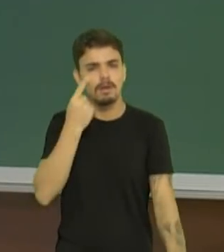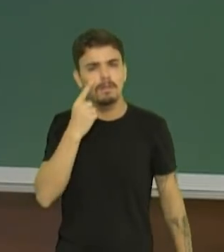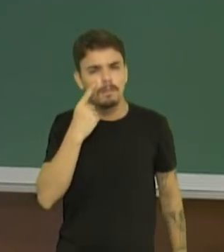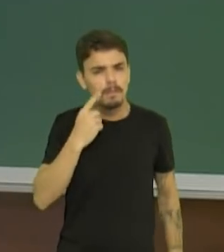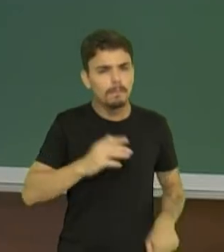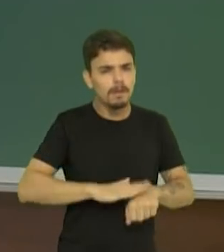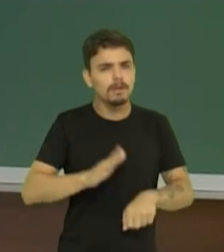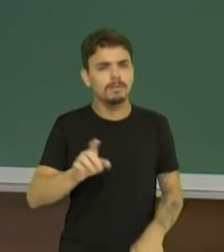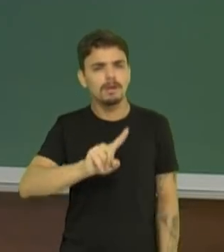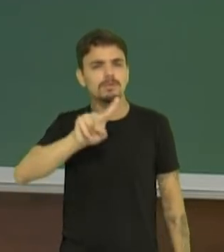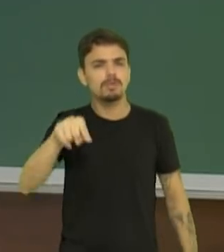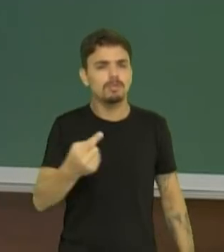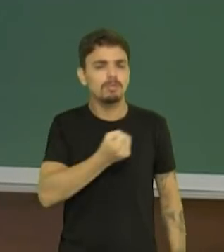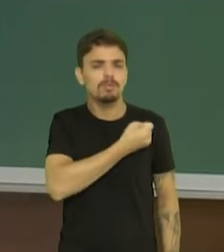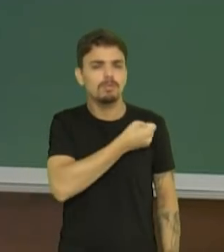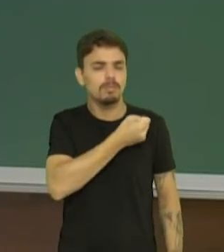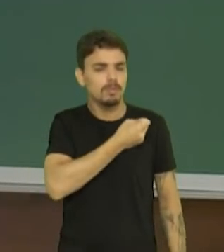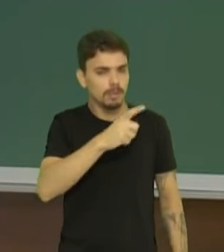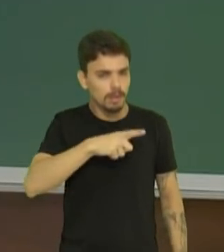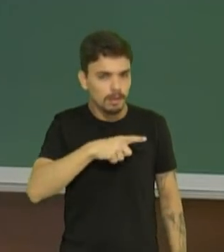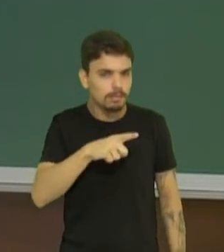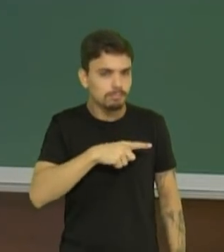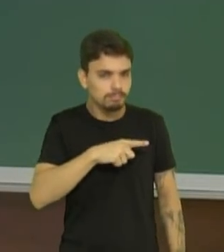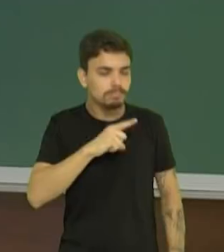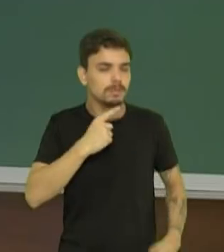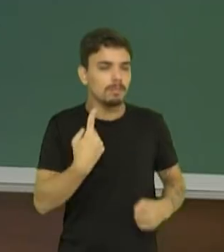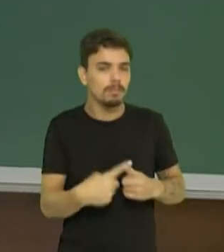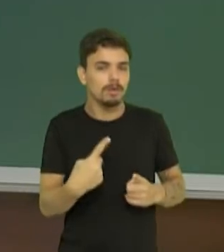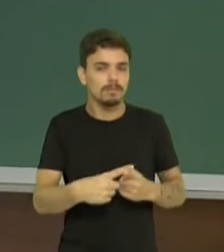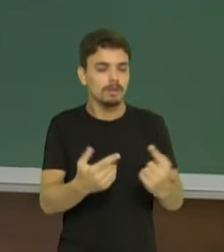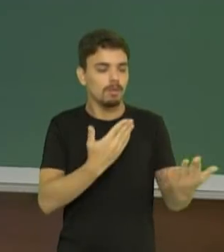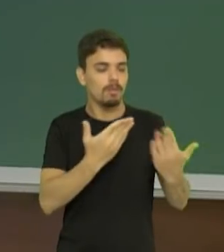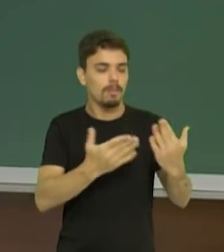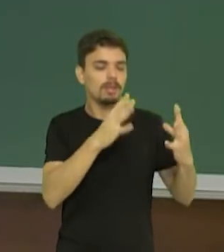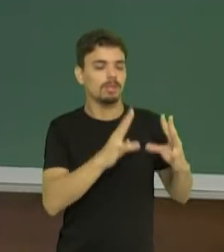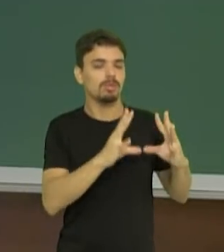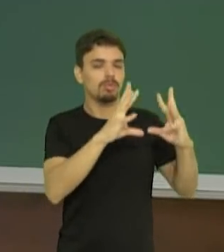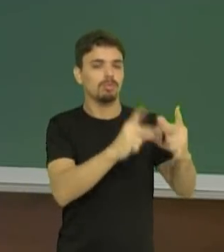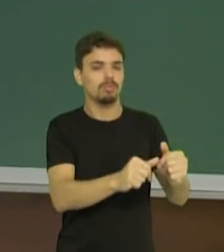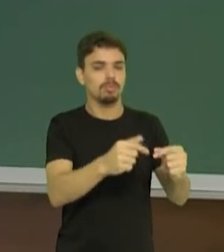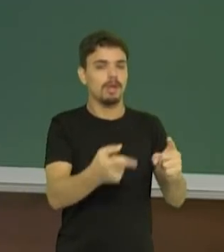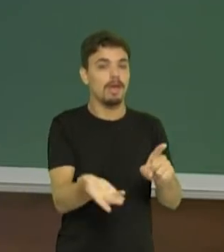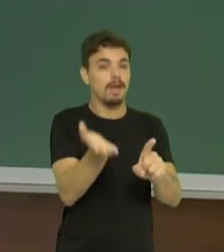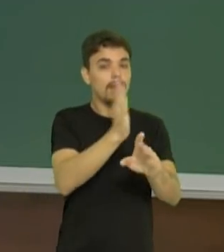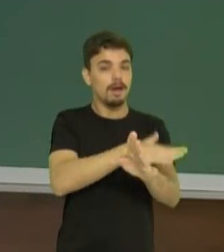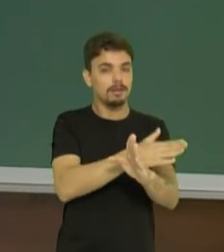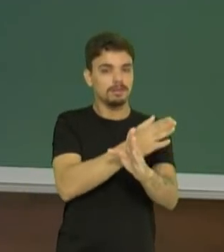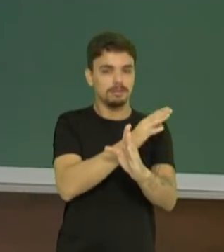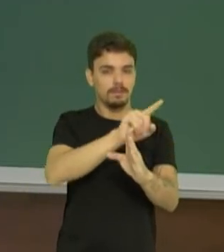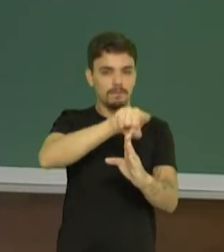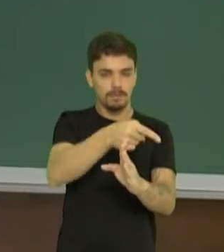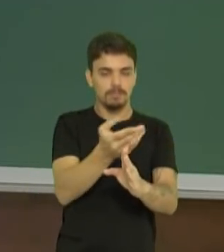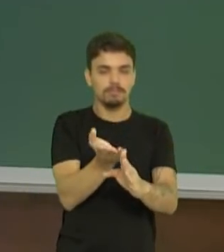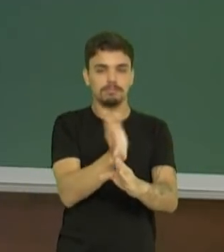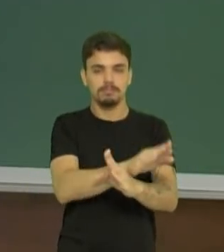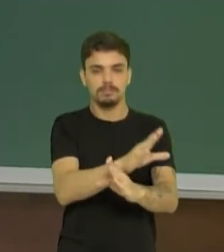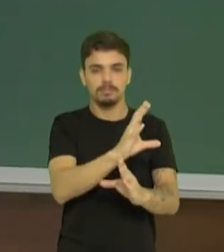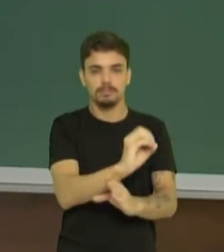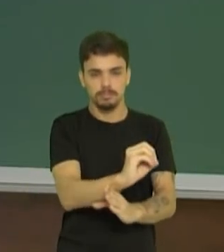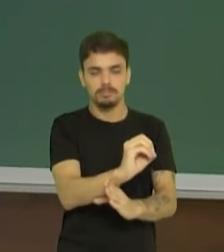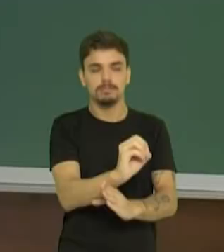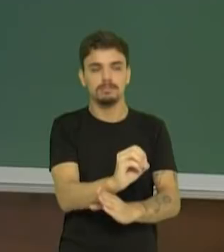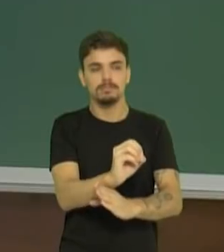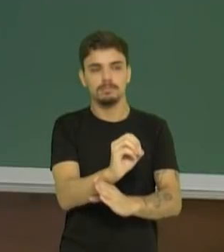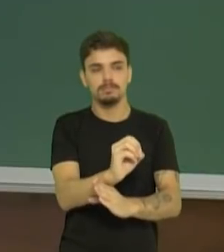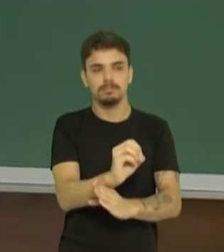número decimal, porque você compara a parte inteira. A parte inteira, que é antes da vírgula, 0 para todo mundo. Depois, primeira